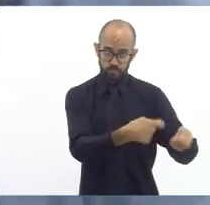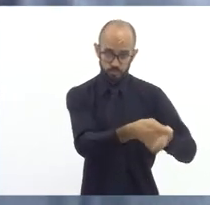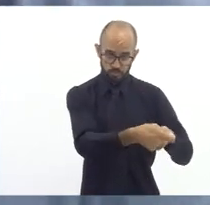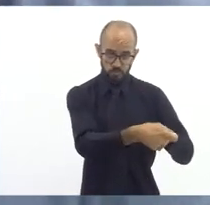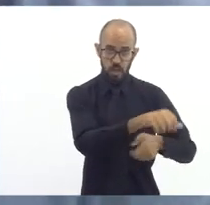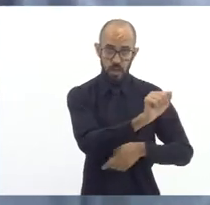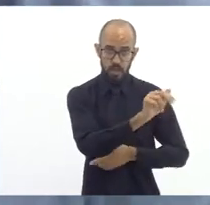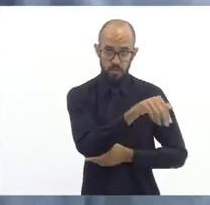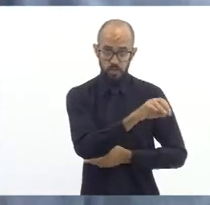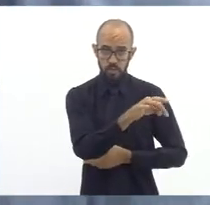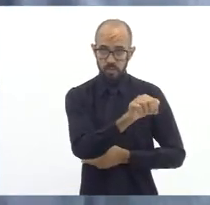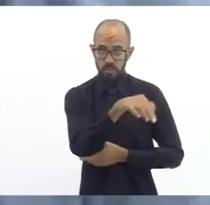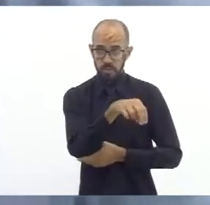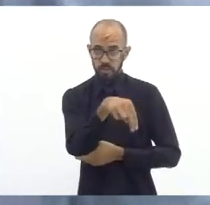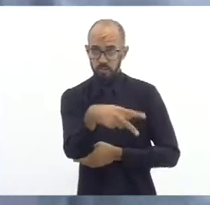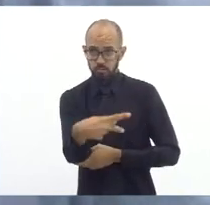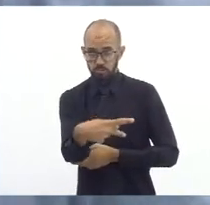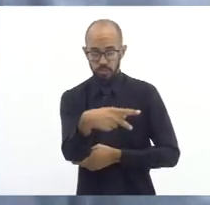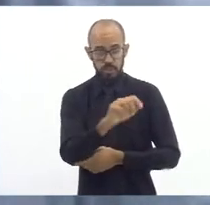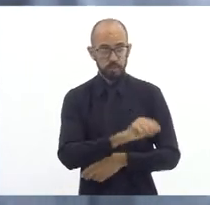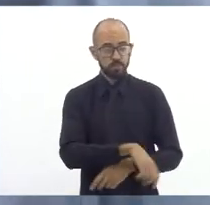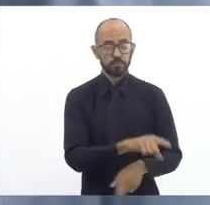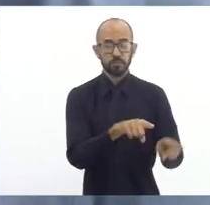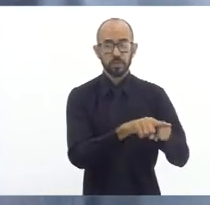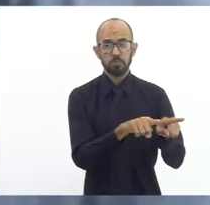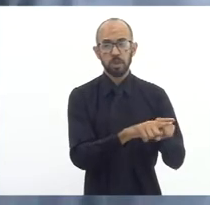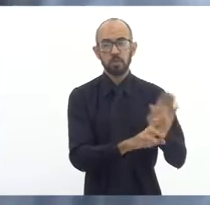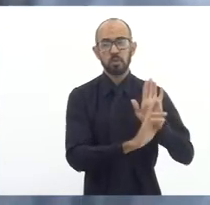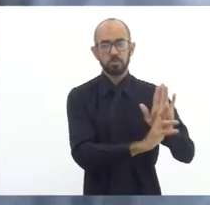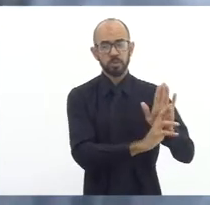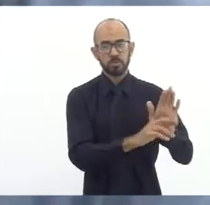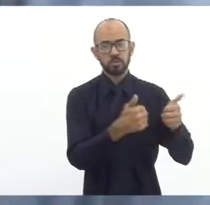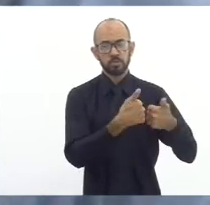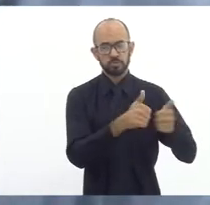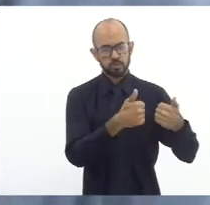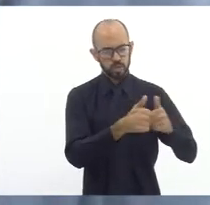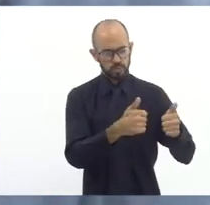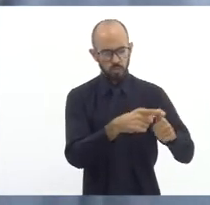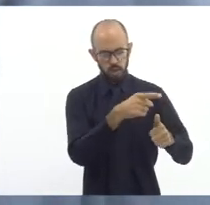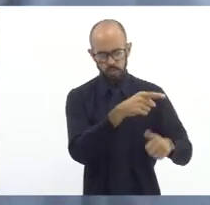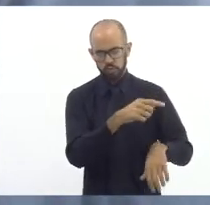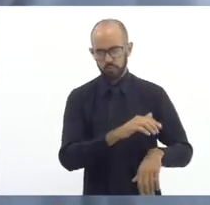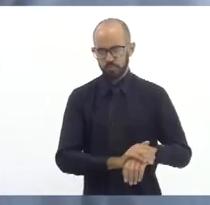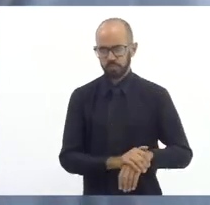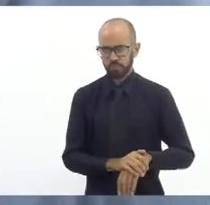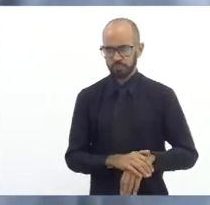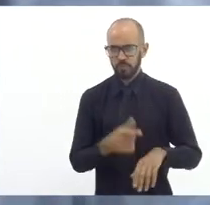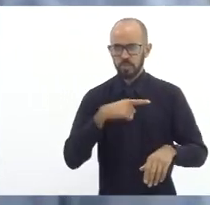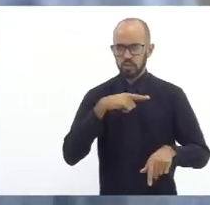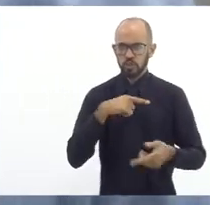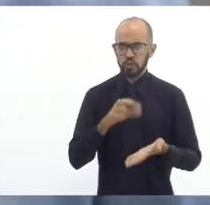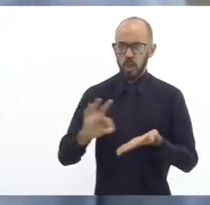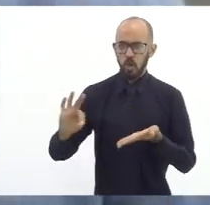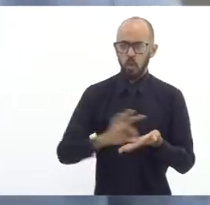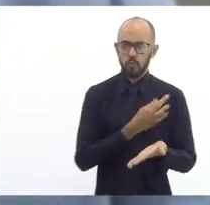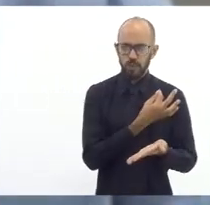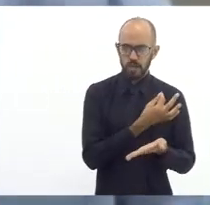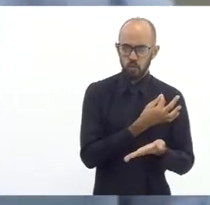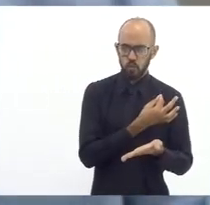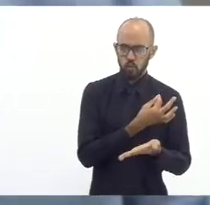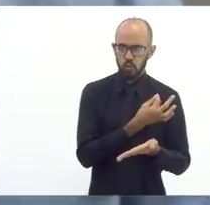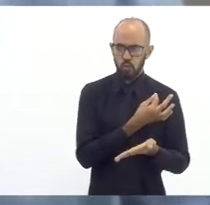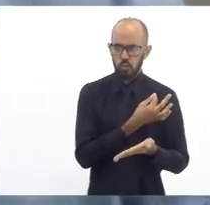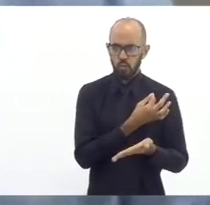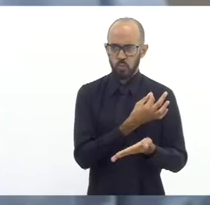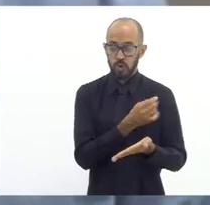AGTransp, doutor Murilo, e do representante da Secretaria de Transporte. Nós temos um convênio, que